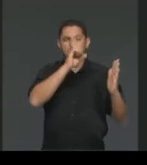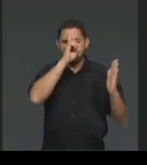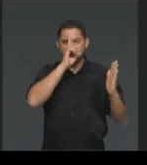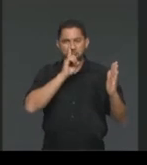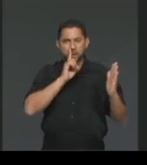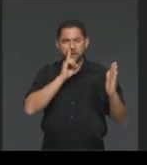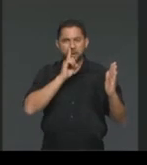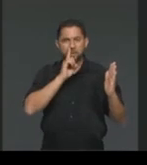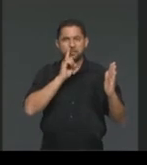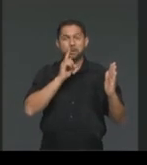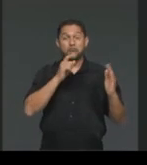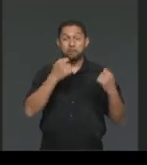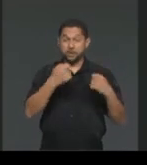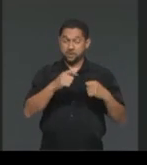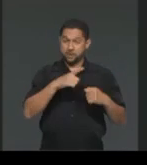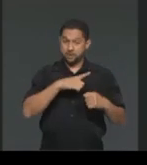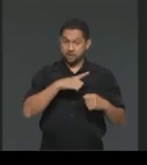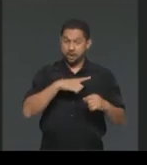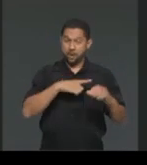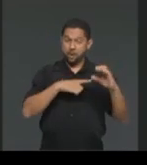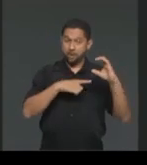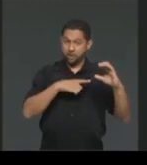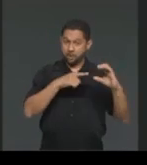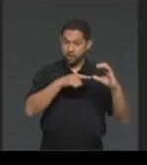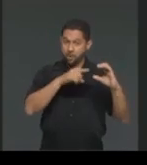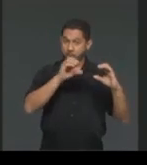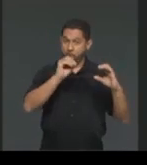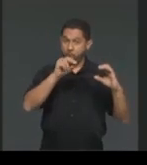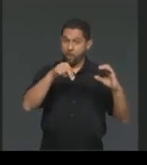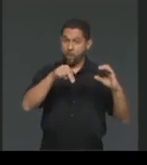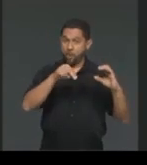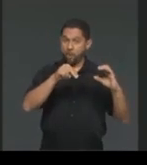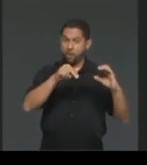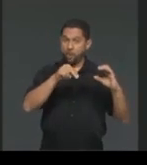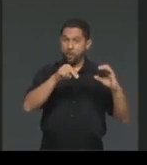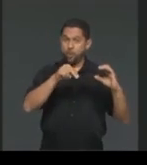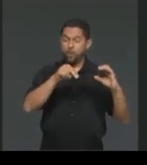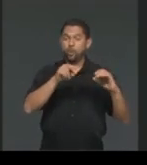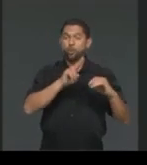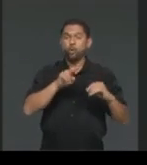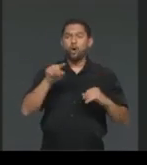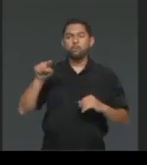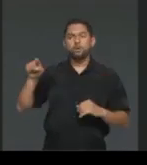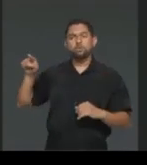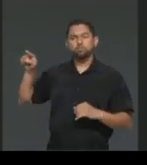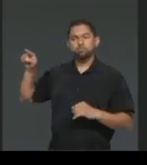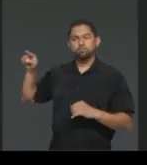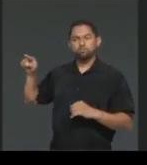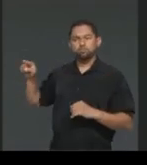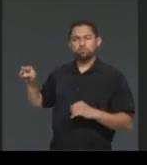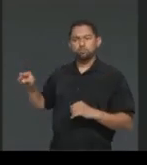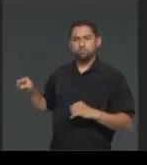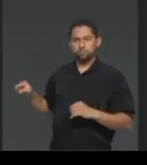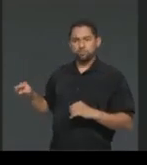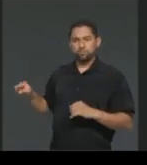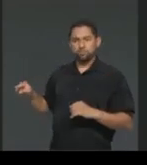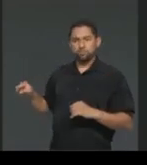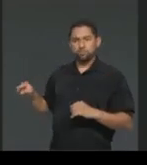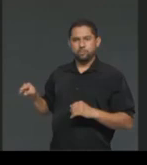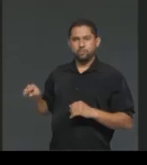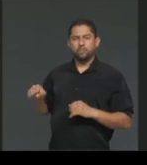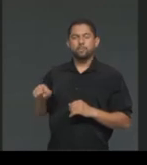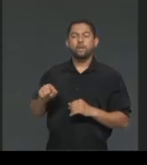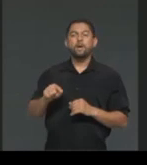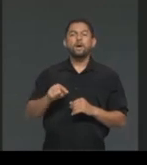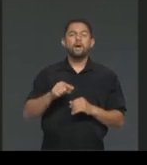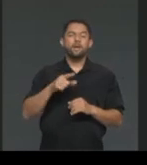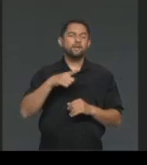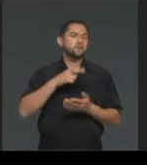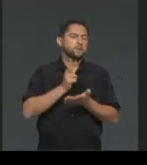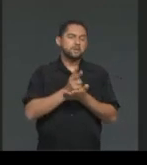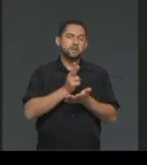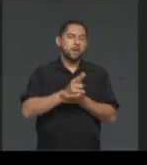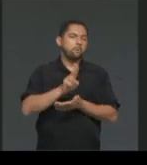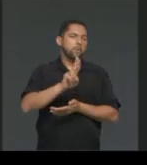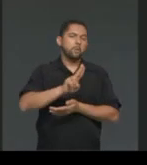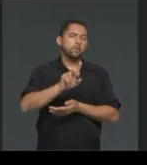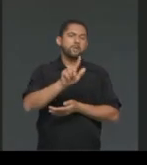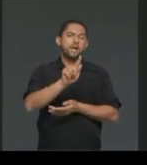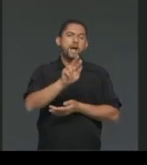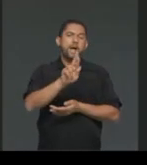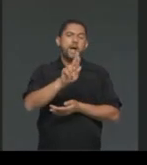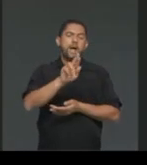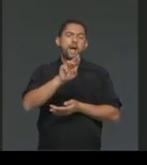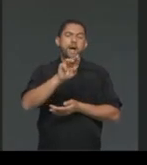nós temos que a concentração é igual à massa do meu soluto, normalmente em gramas, dividido